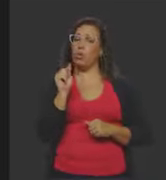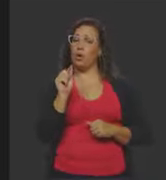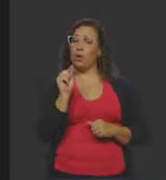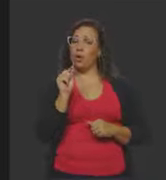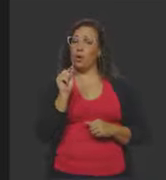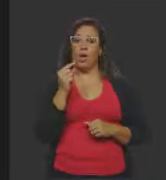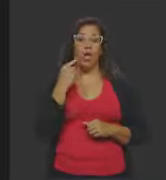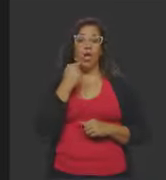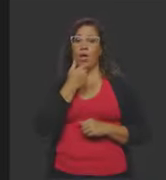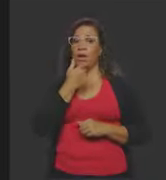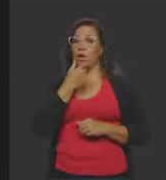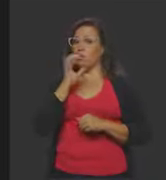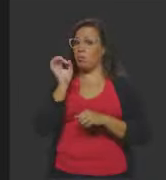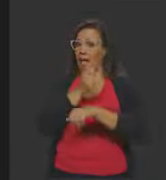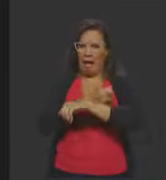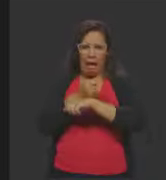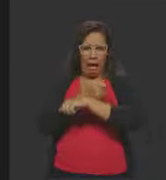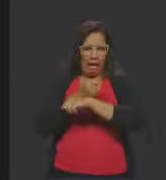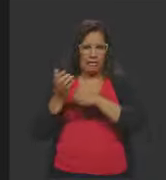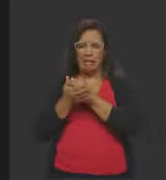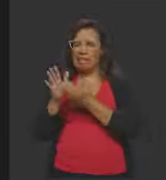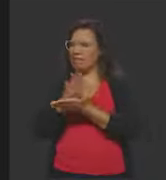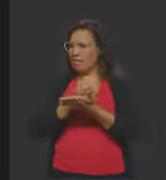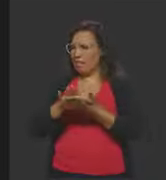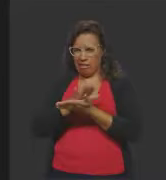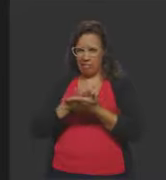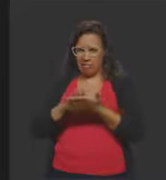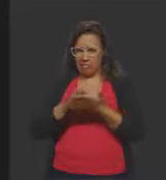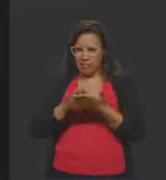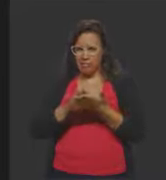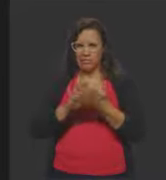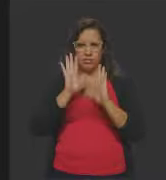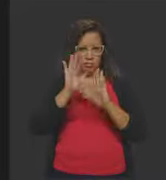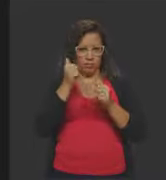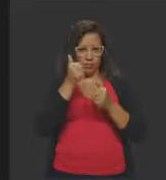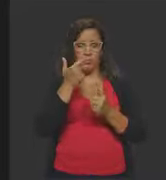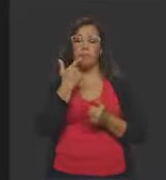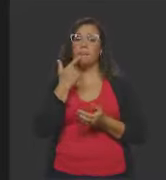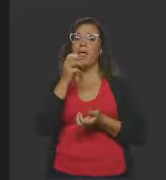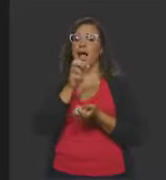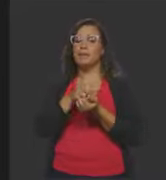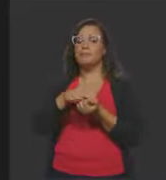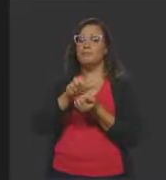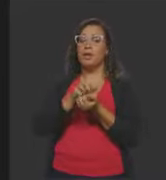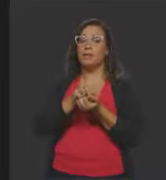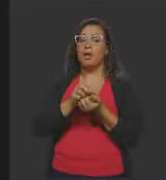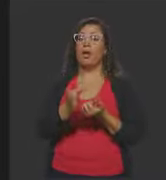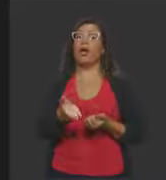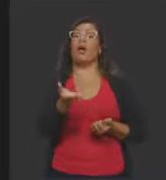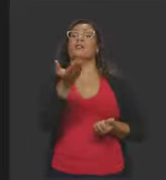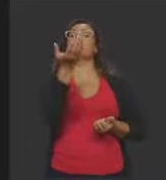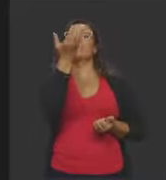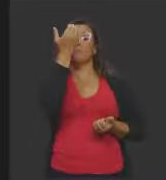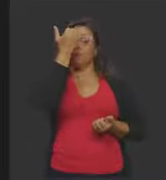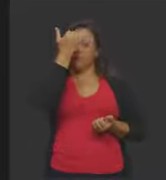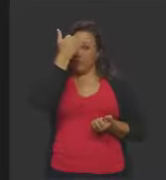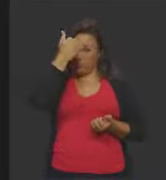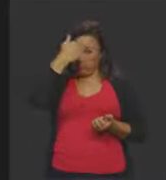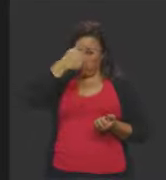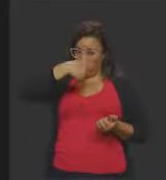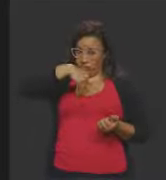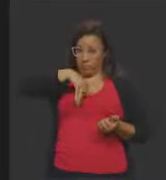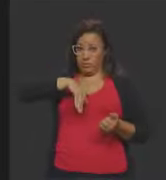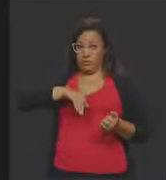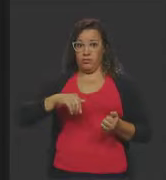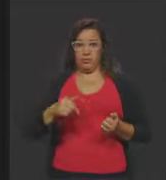que era neutra, não era ácida nem básica. A amilase funcionava bem lá. Agora esse alimento, esse bolo alimentar chegou no estômago que